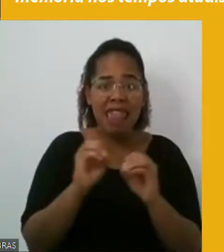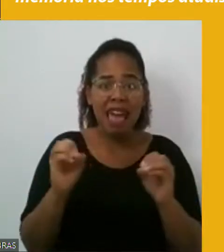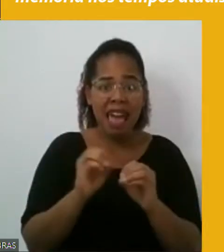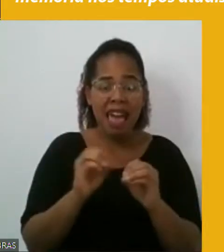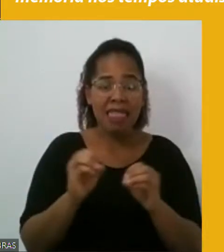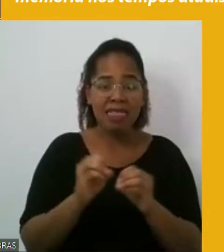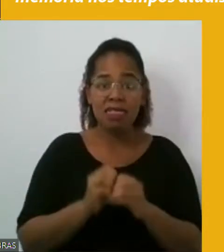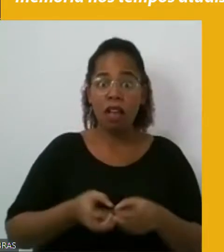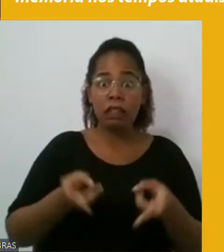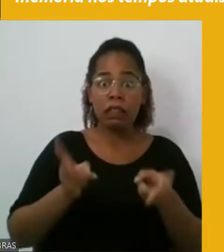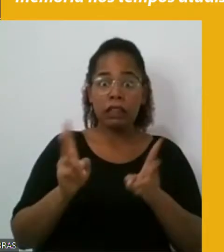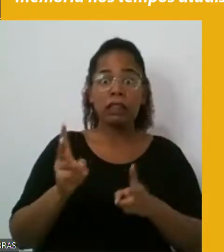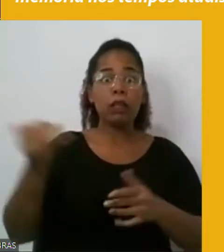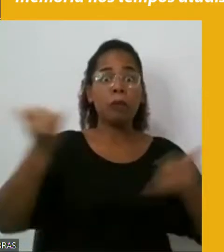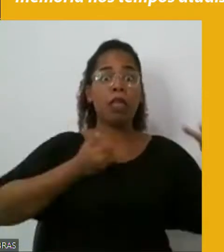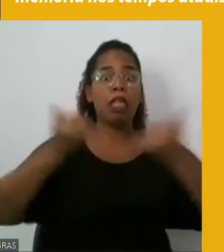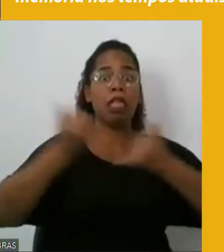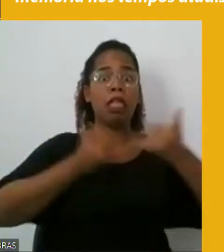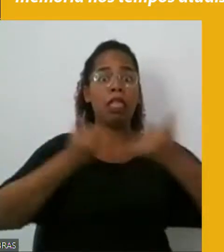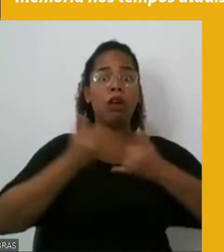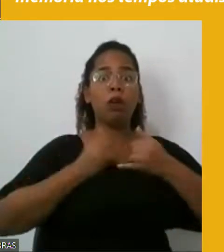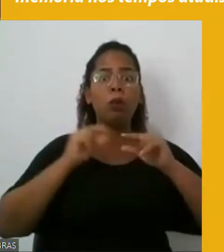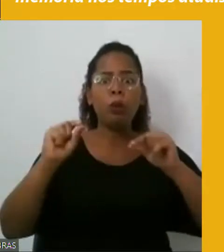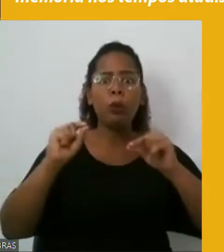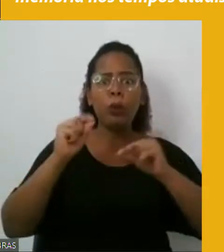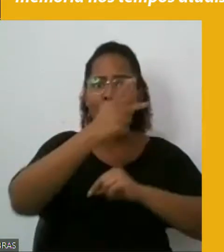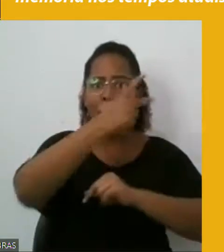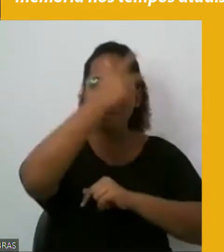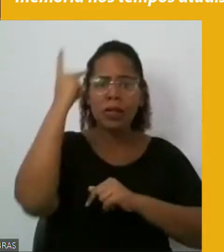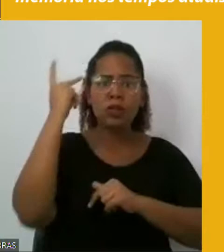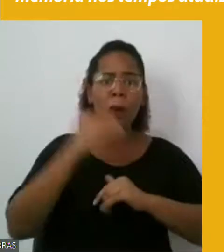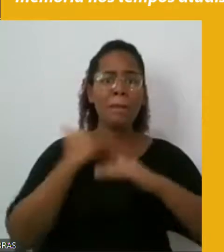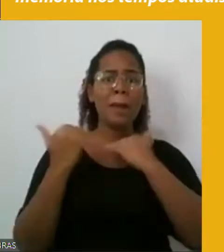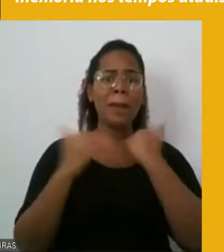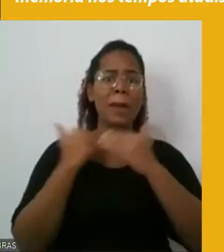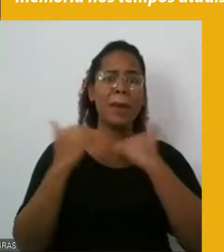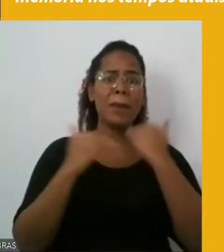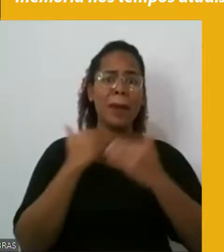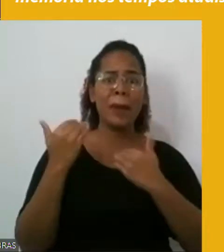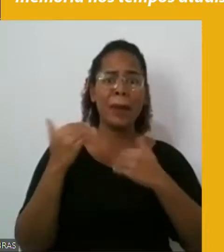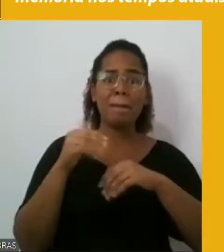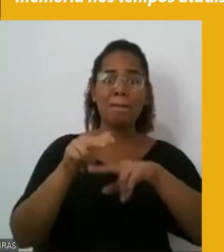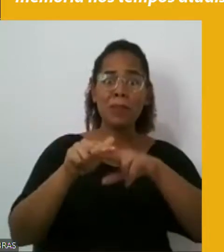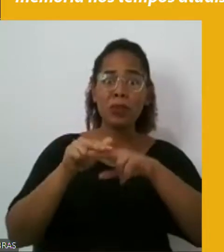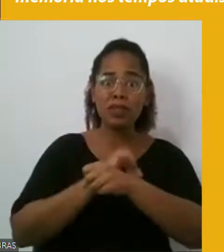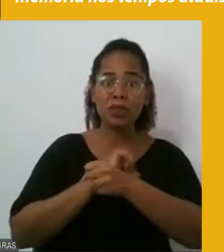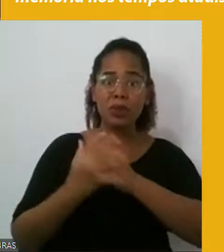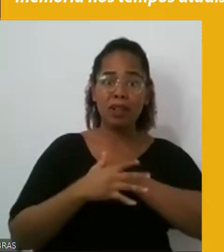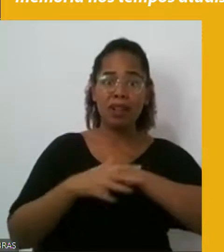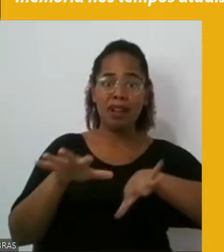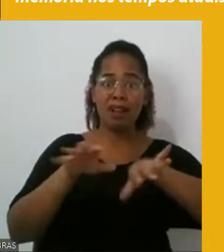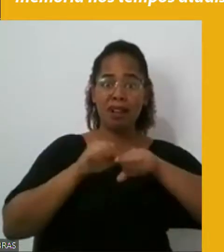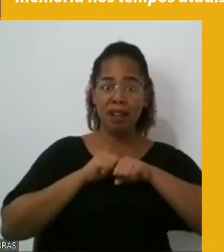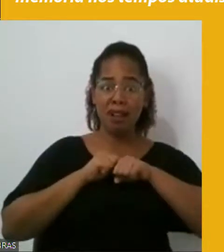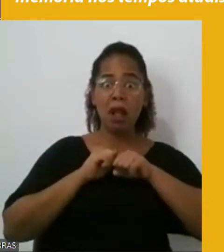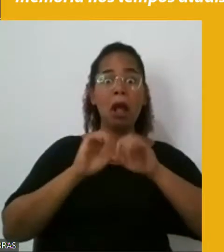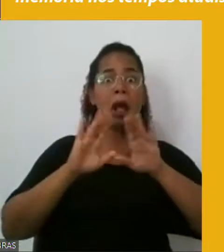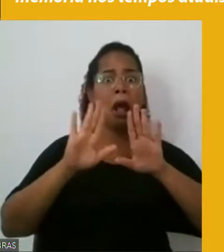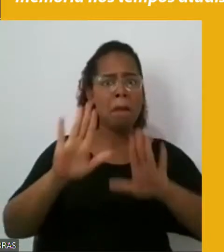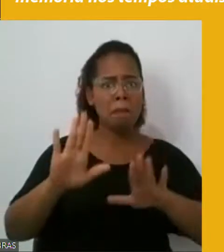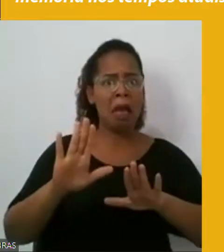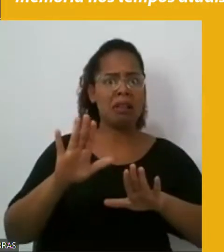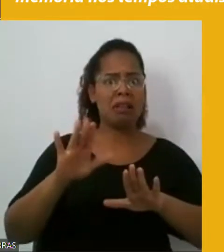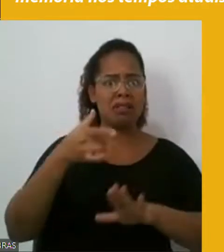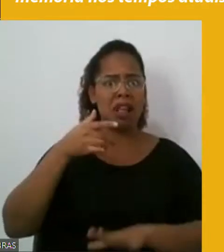em pleno esplendor da existência, e cujo fim, até 48 horas atrás, ninguém poderia prever.